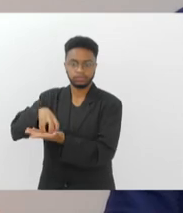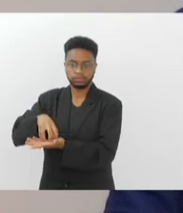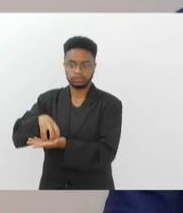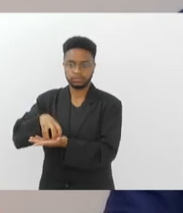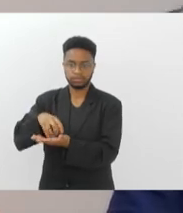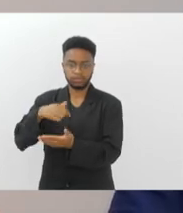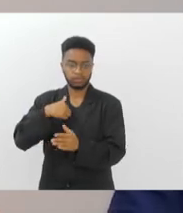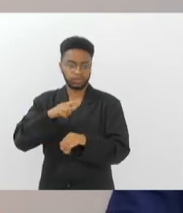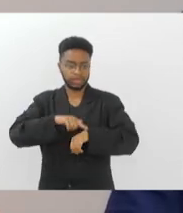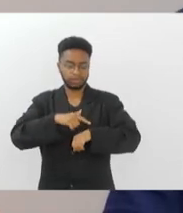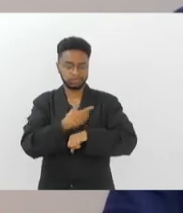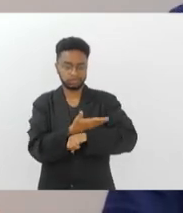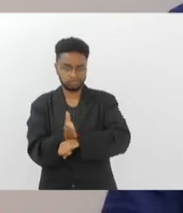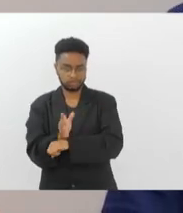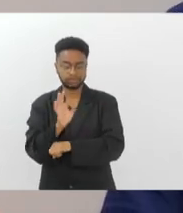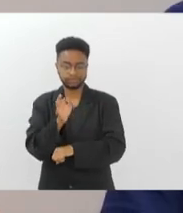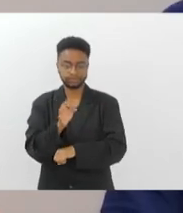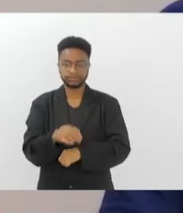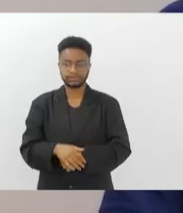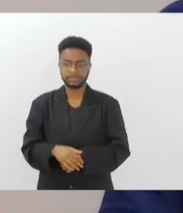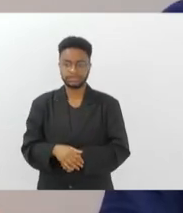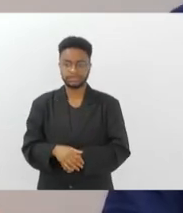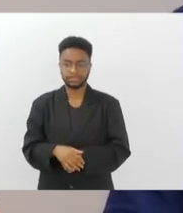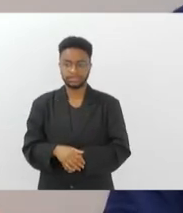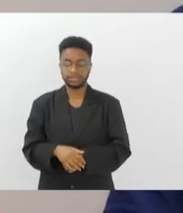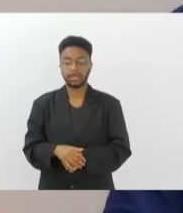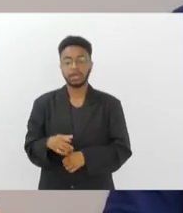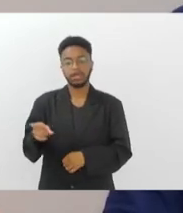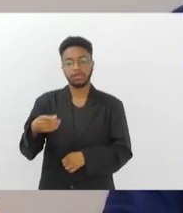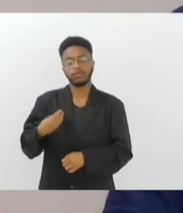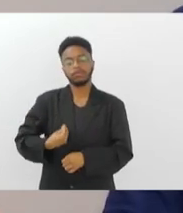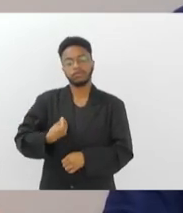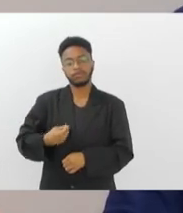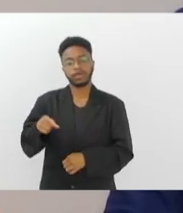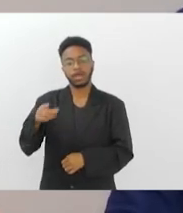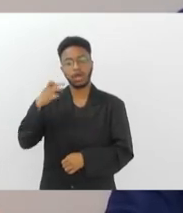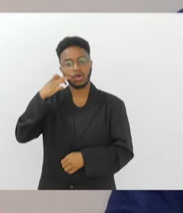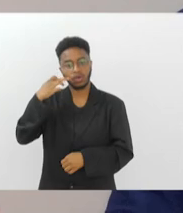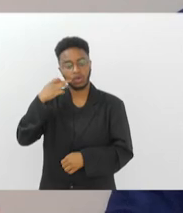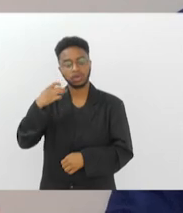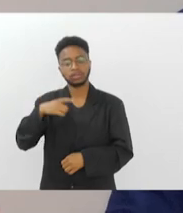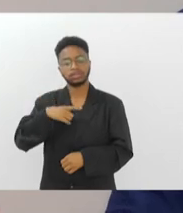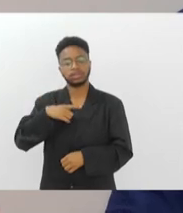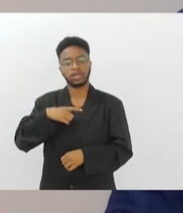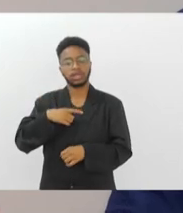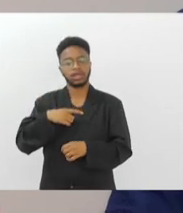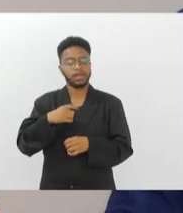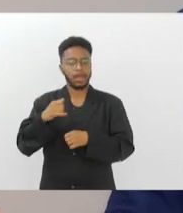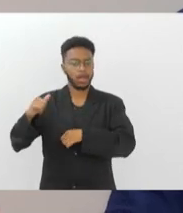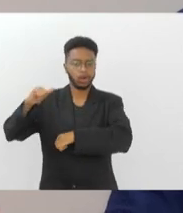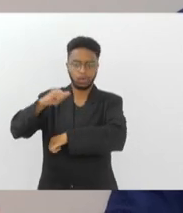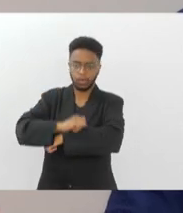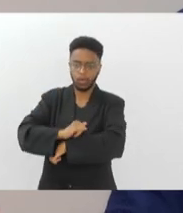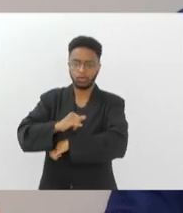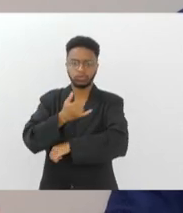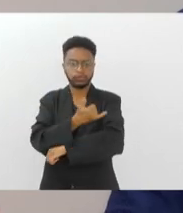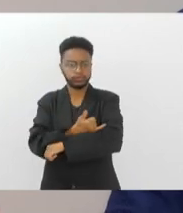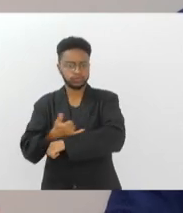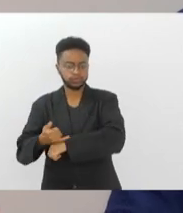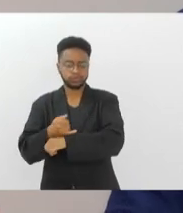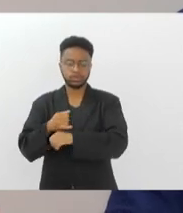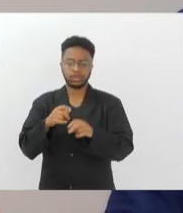acabou, né? Estão sediadas em Angola, Rio de Janeiro, que estão em Angola, com produções habitacionais, aeroportos, infraestrutura,